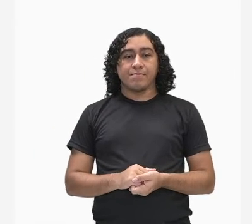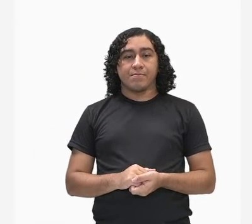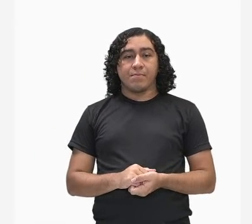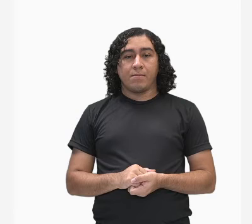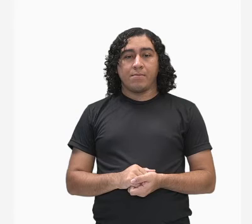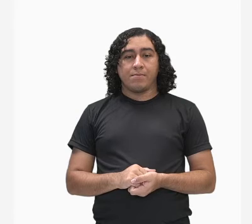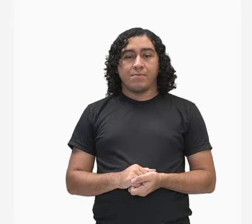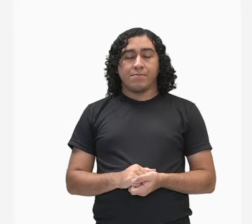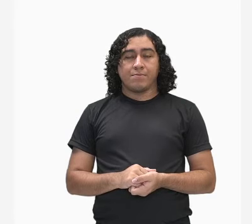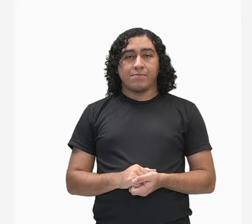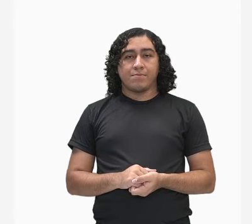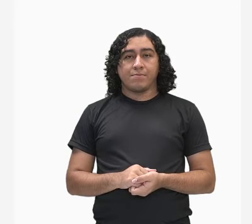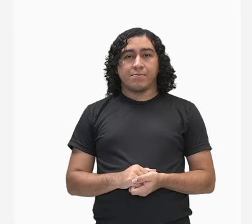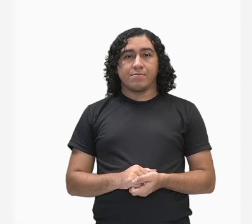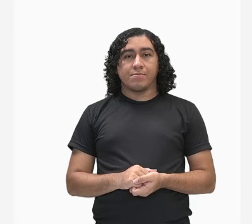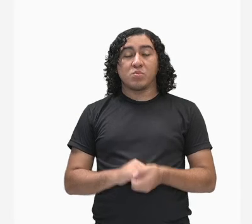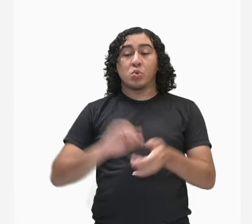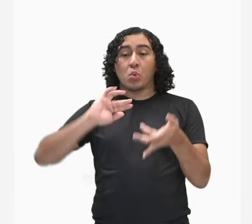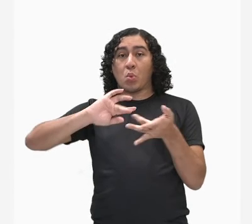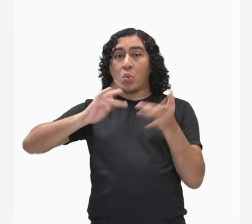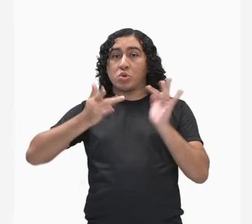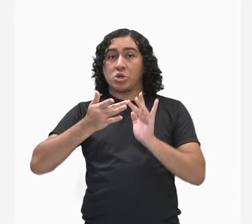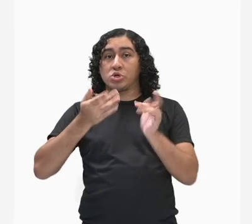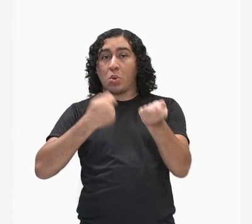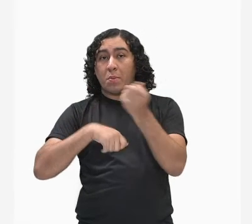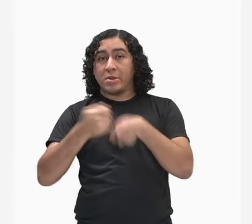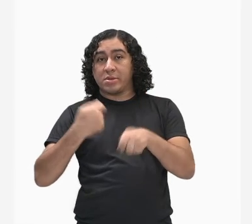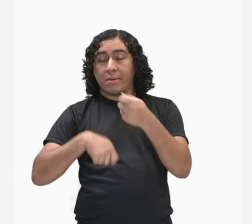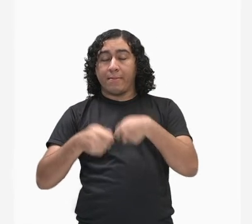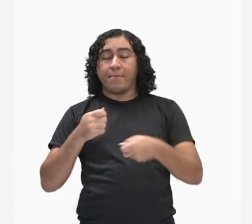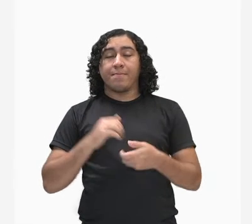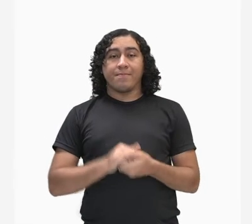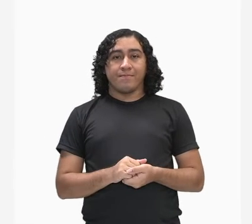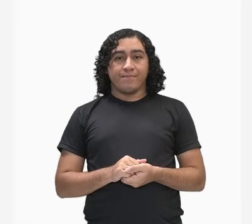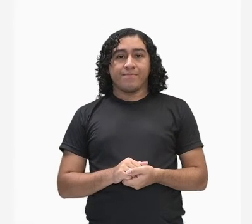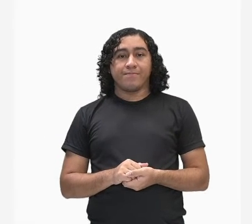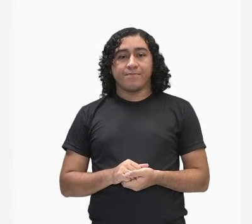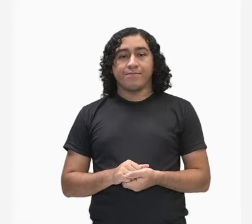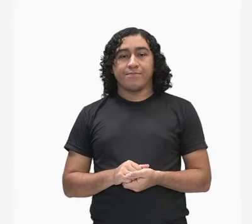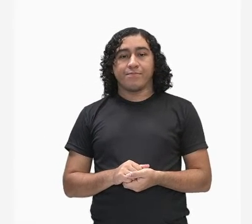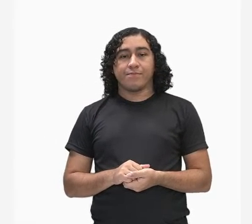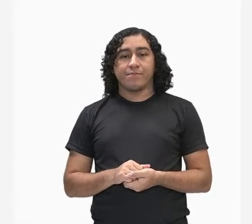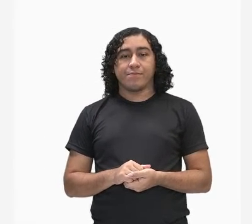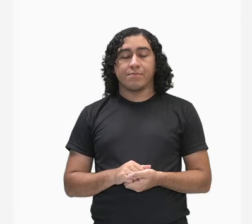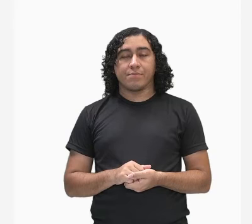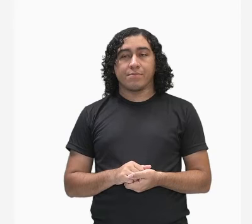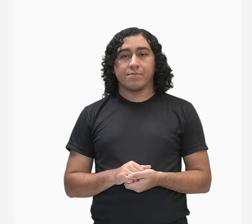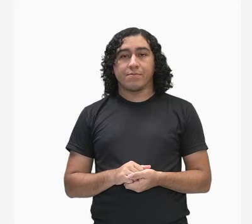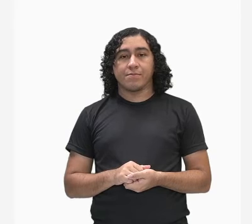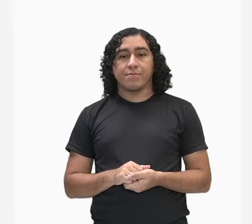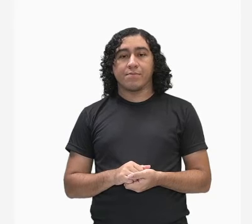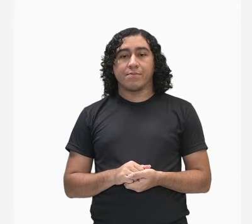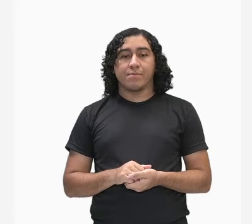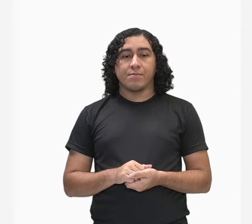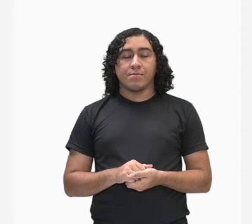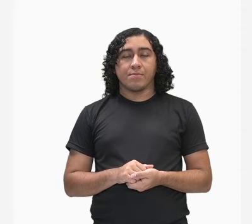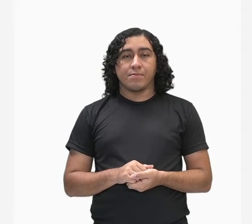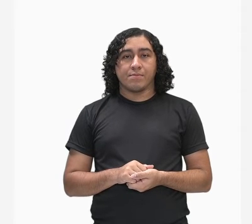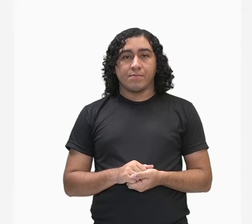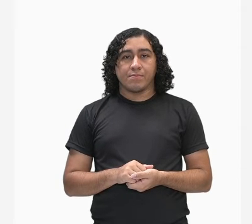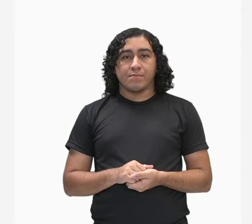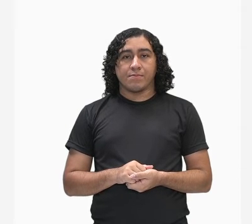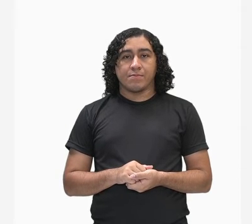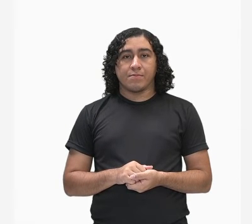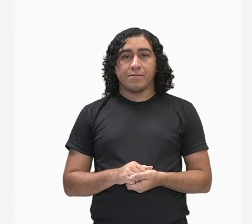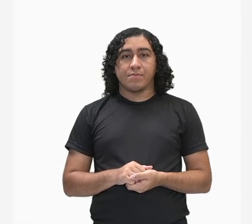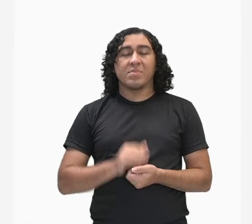influências comerciais no continente. Ele vai, então, proporcionar isso. Então, veja lá, o reconhecimento